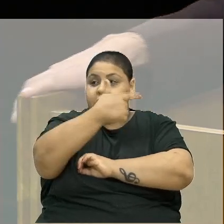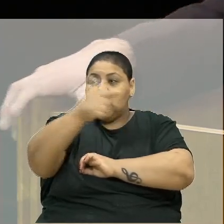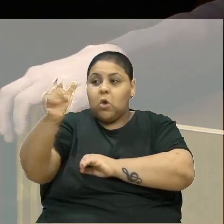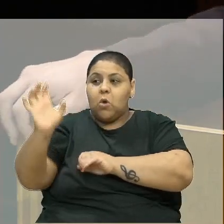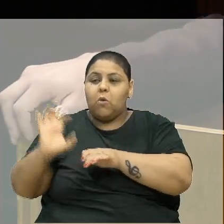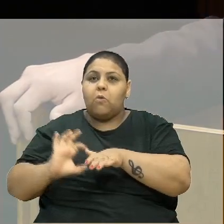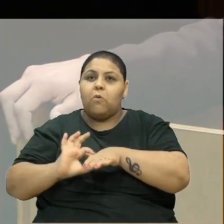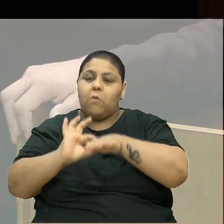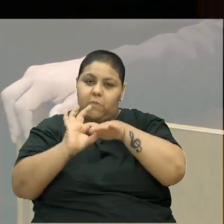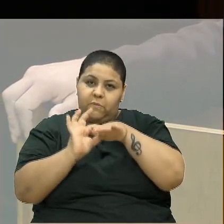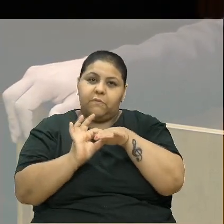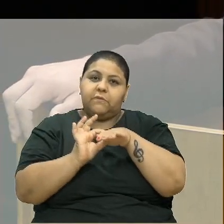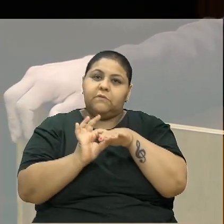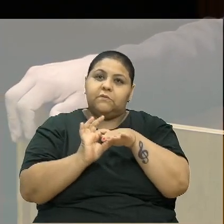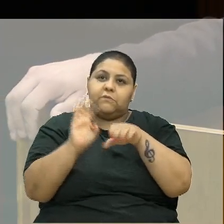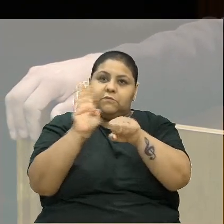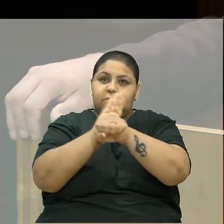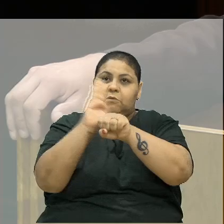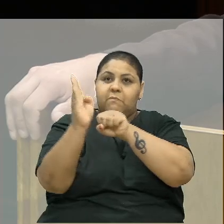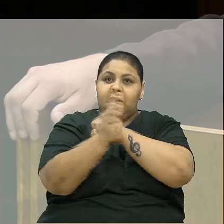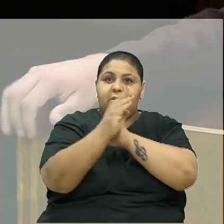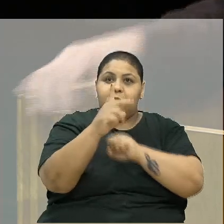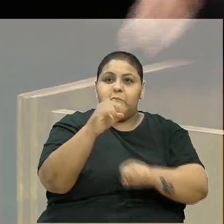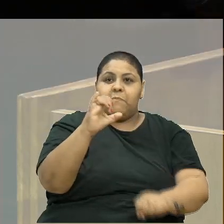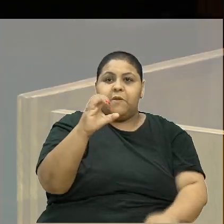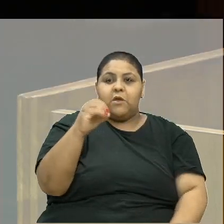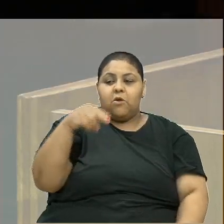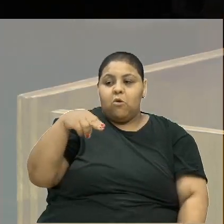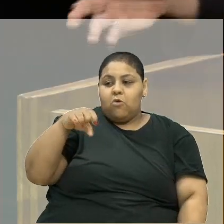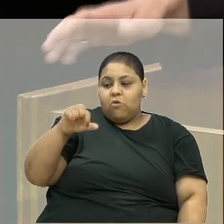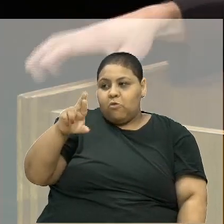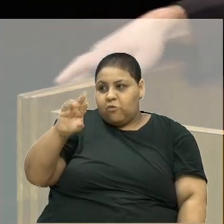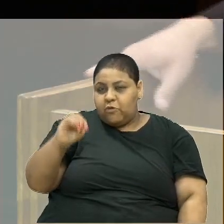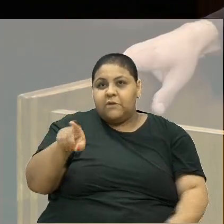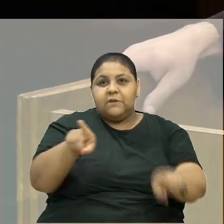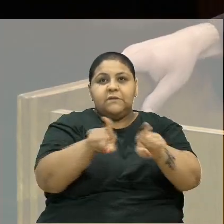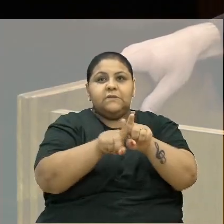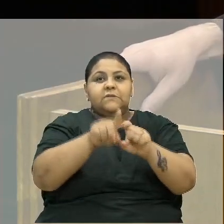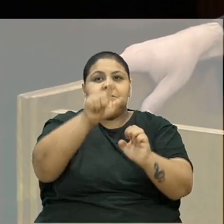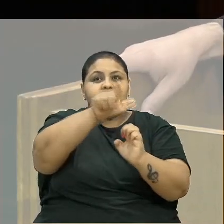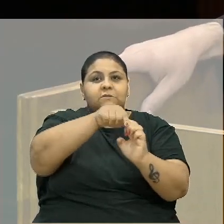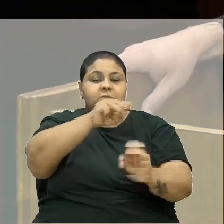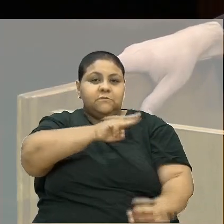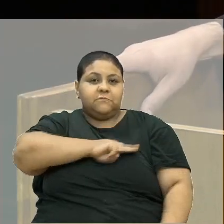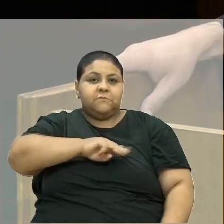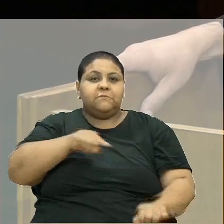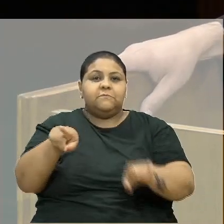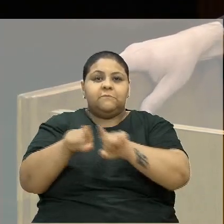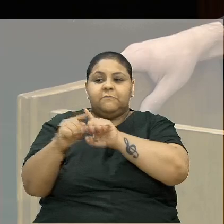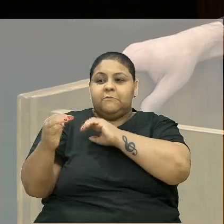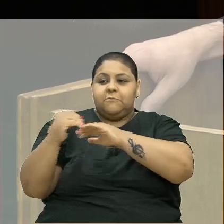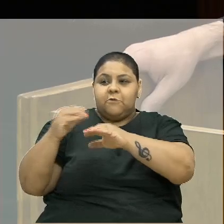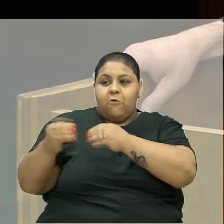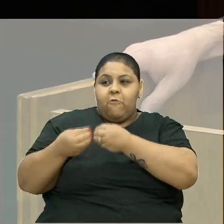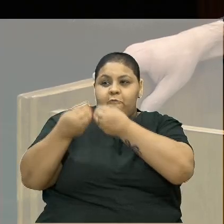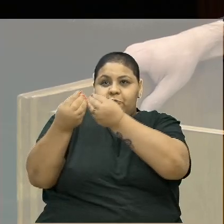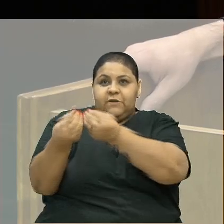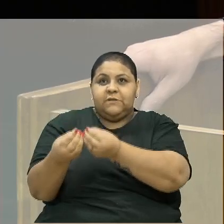lideranças, que foi ali no bairro Pioneiro. E também a empresa Marco Polo, que se mobilizou também fornecendo